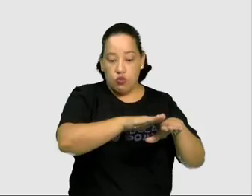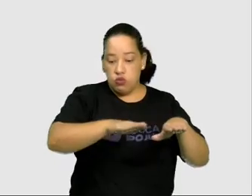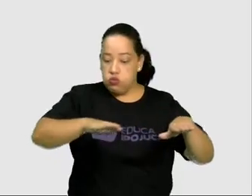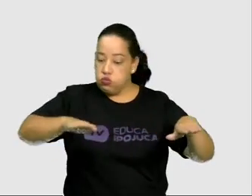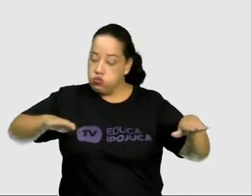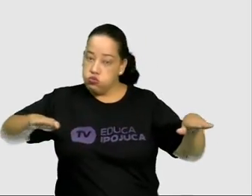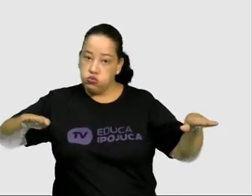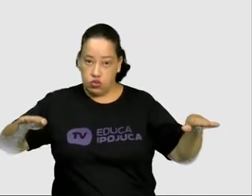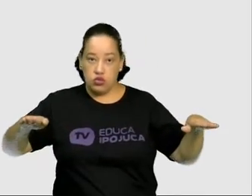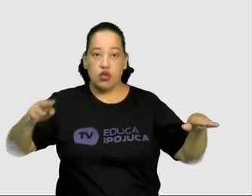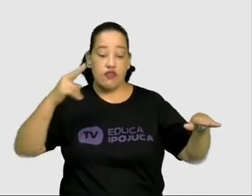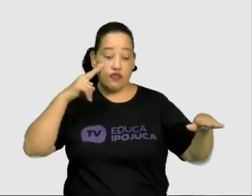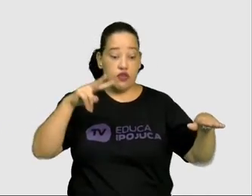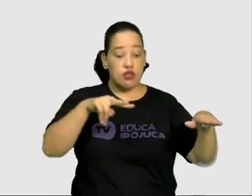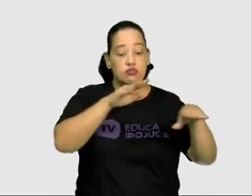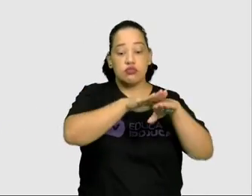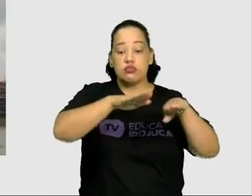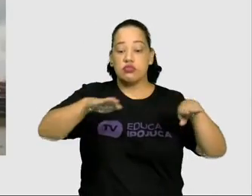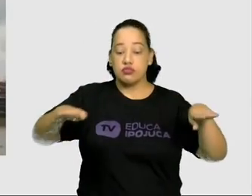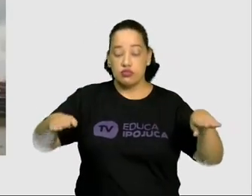bem visível assim do alto.